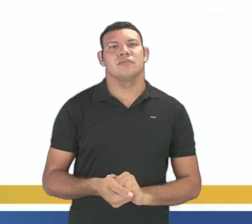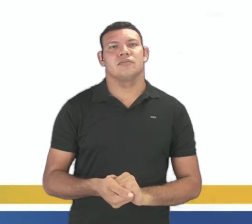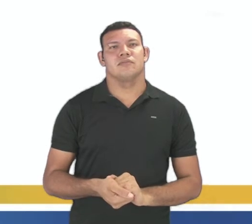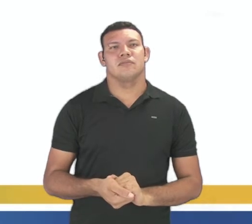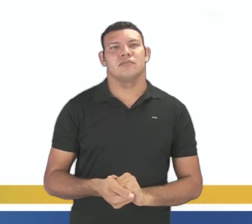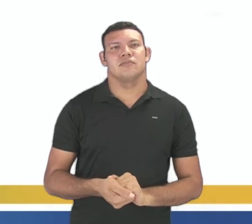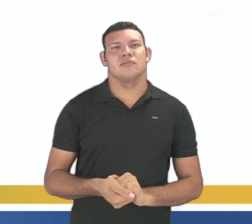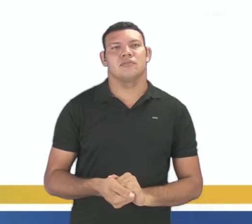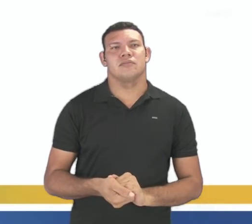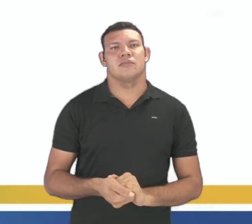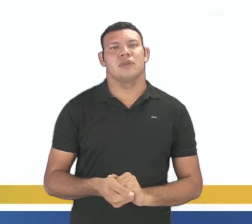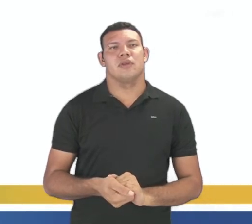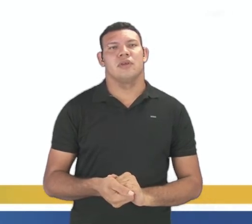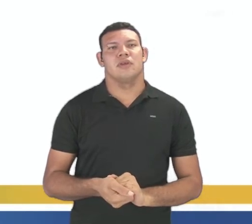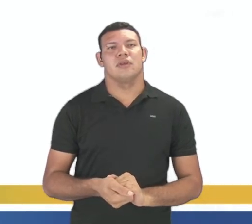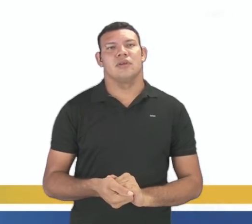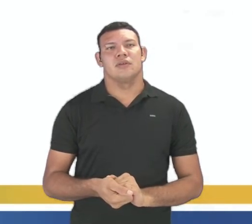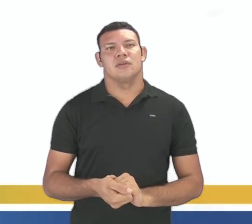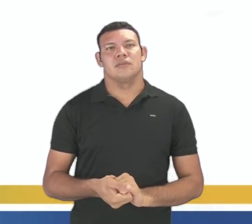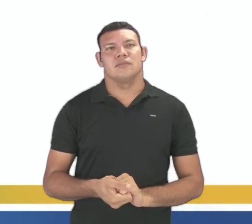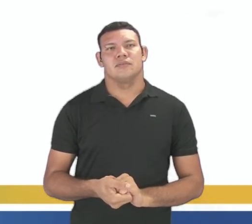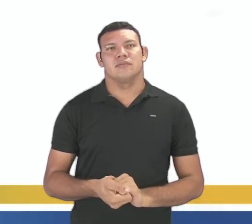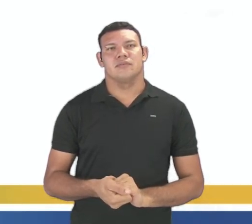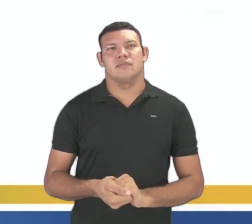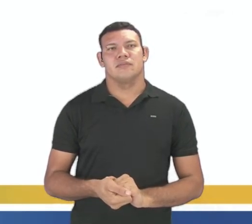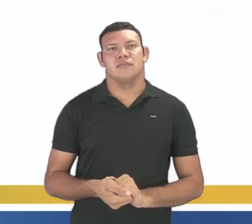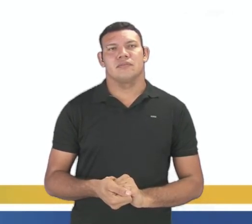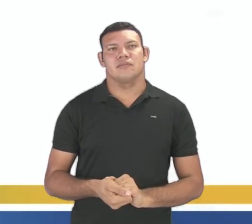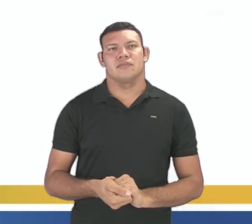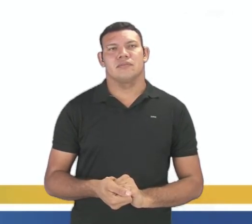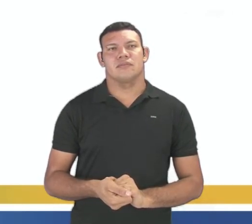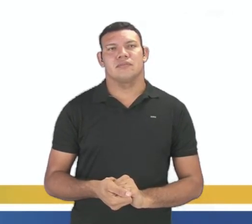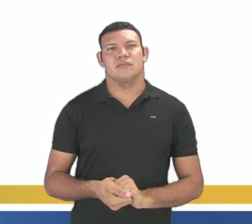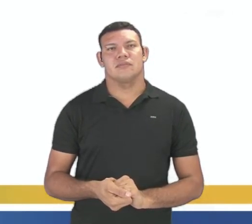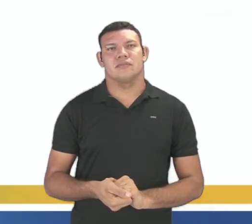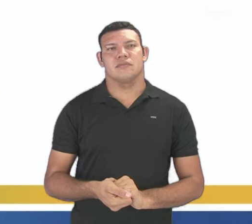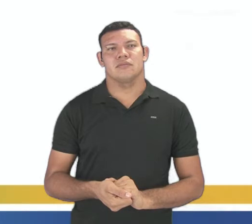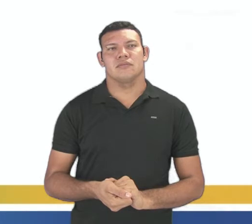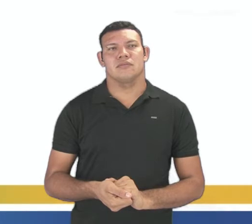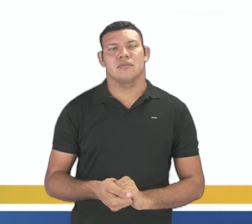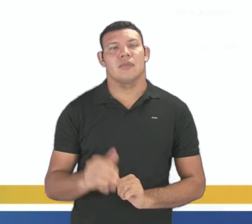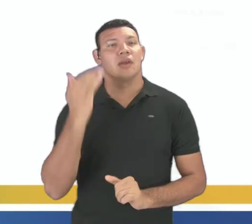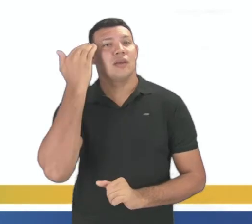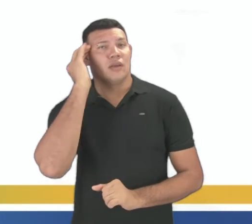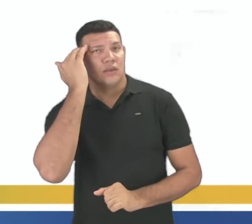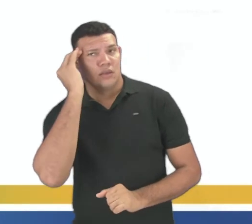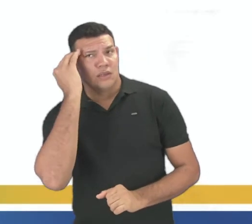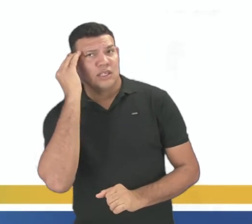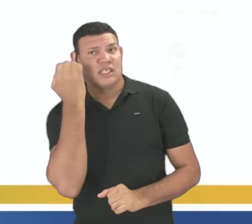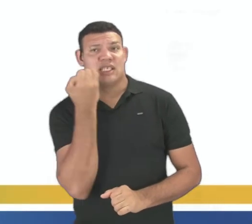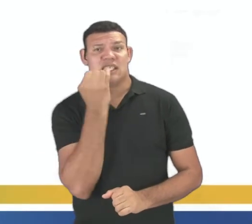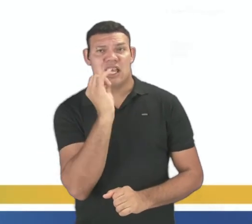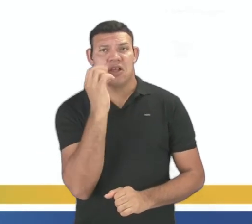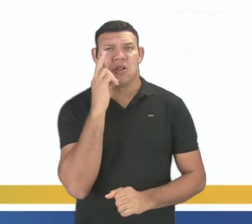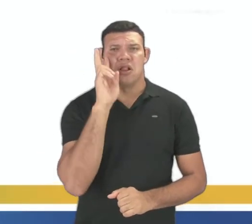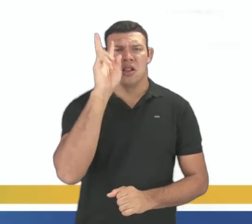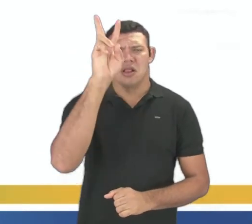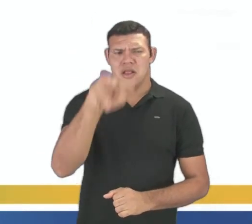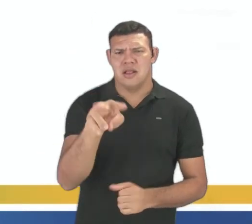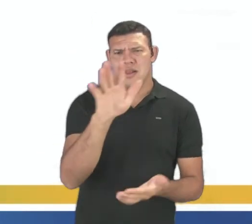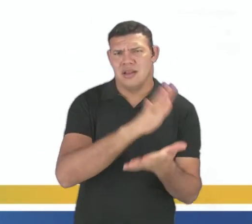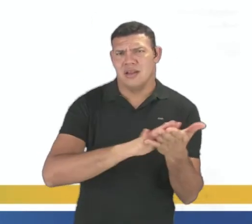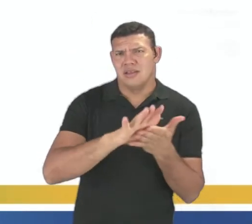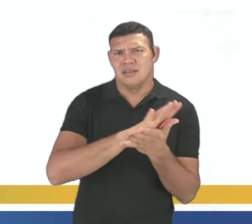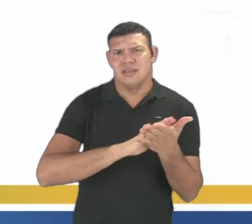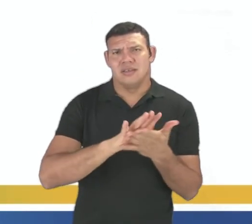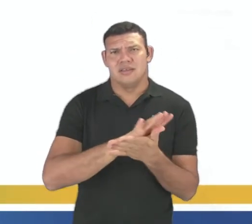Seria incorreto I didn't see no one. Ok? Só para que vocês entendam, se eu não vi ninguém, na lógica do